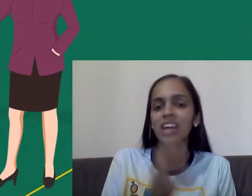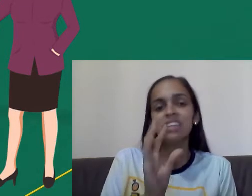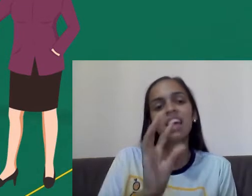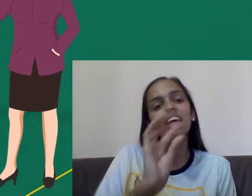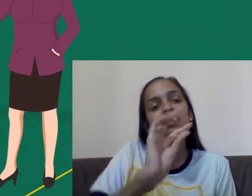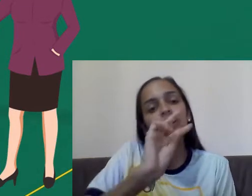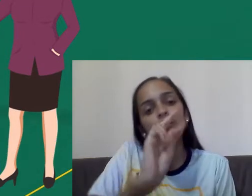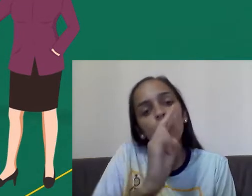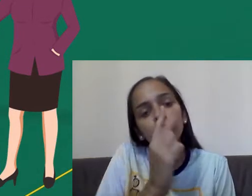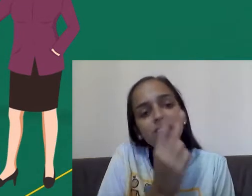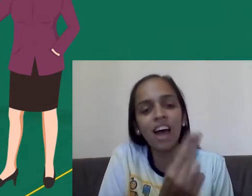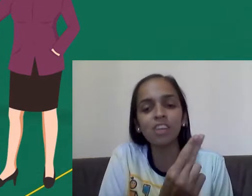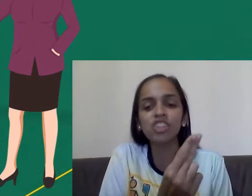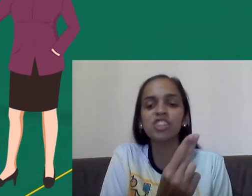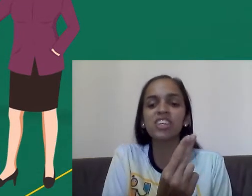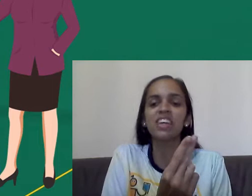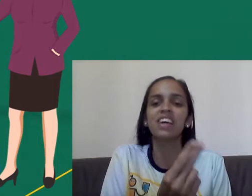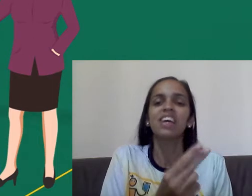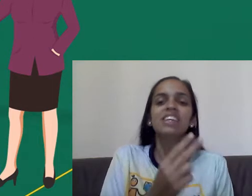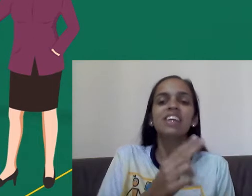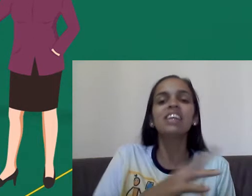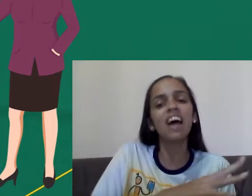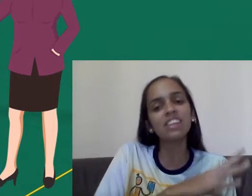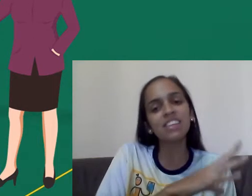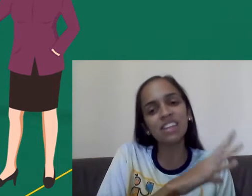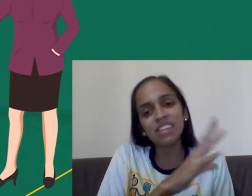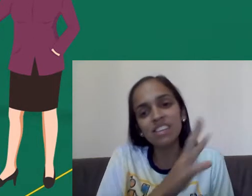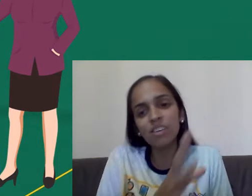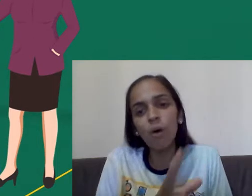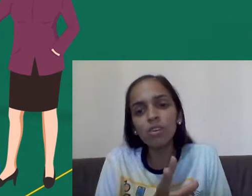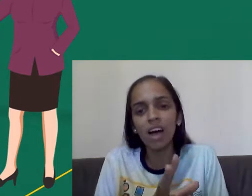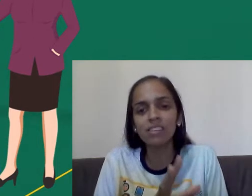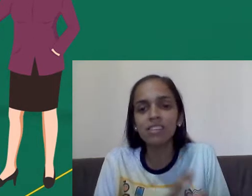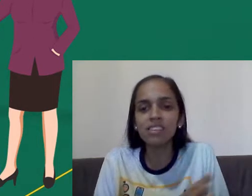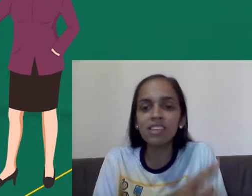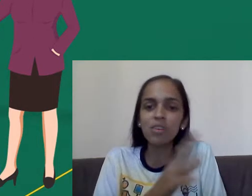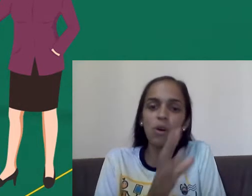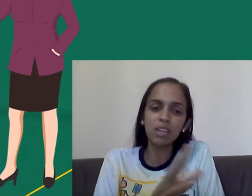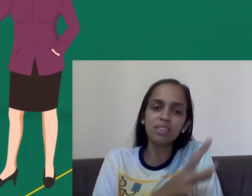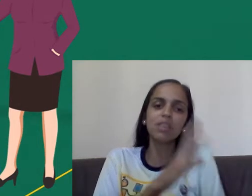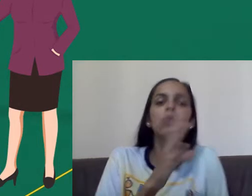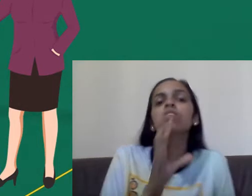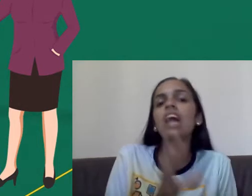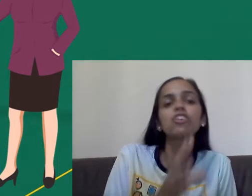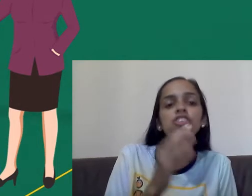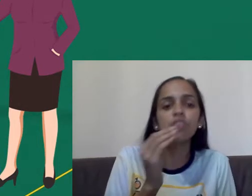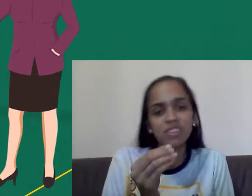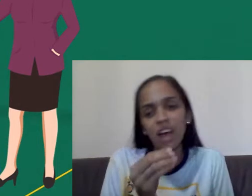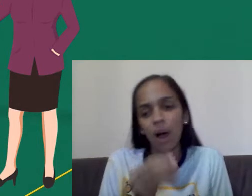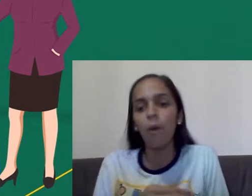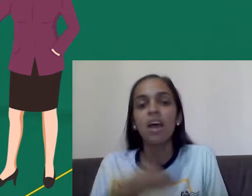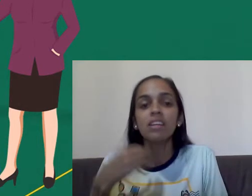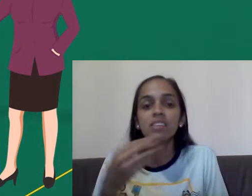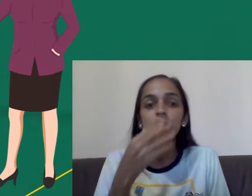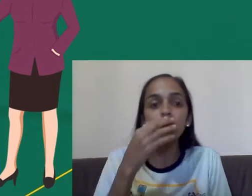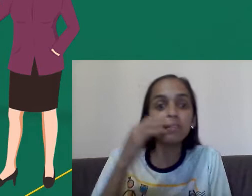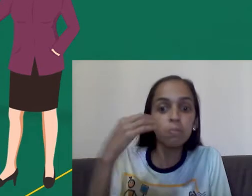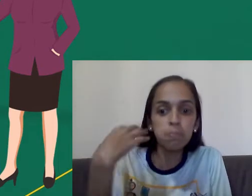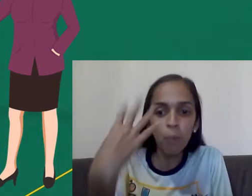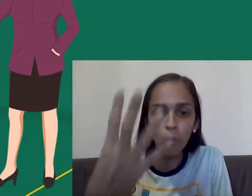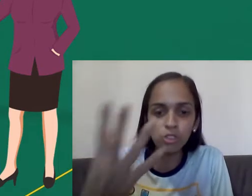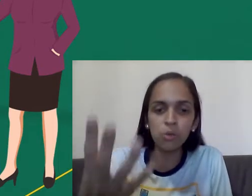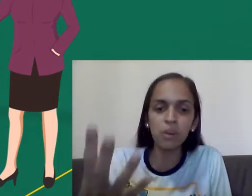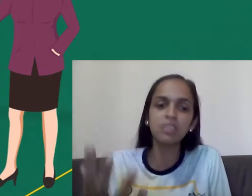bairro, né, esse contraste, né, de desigualdade, essa desigualdade, esse contraste social sendo